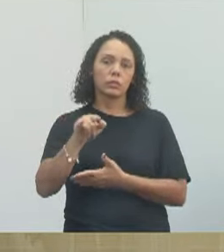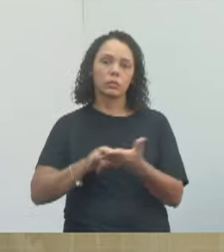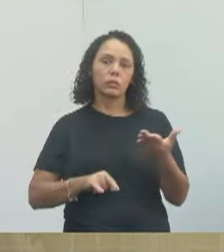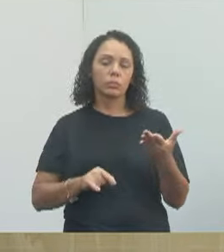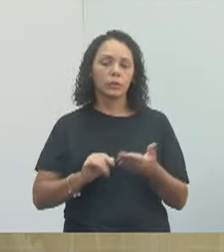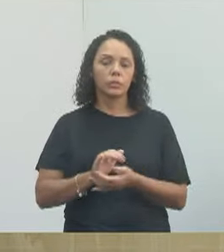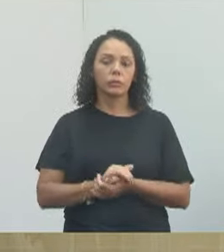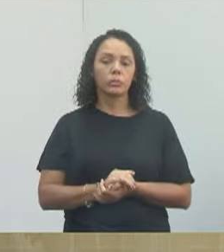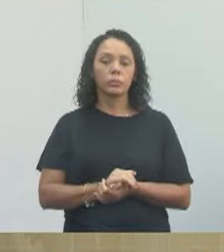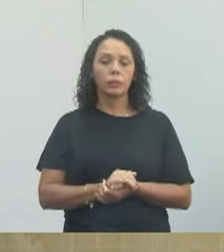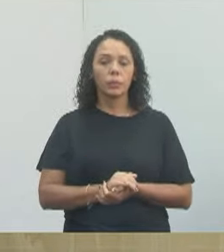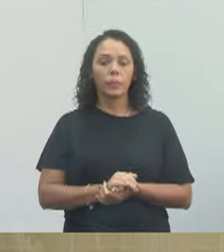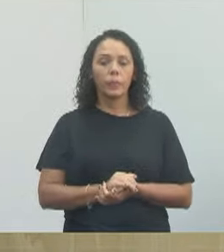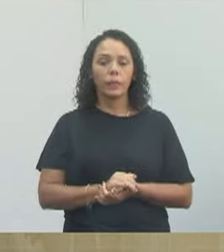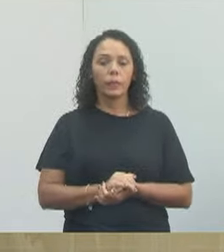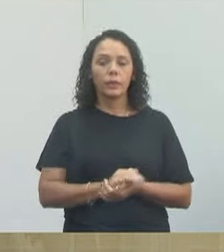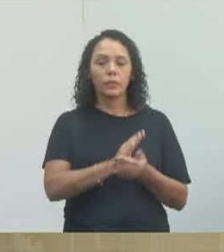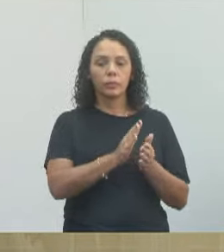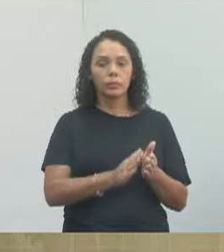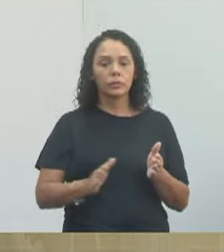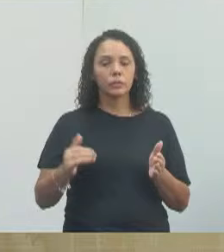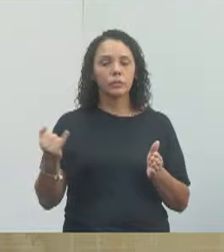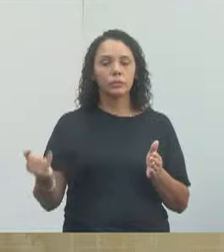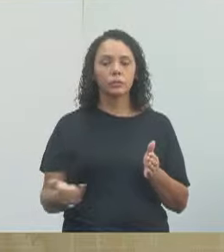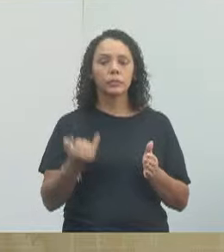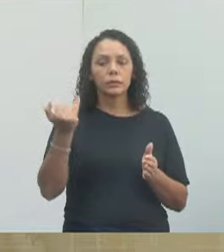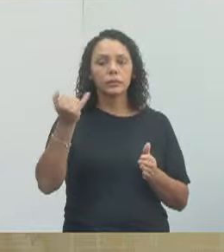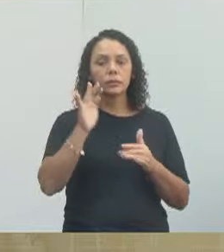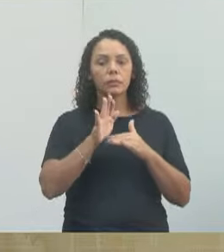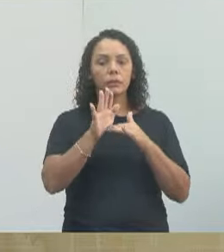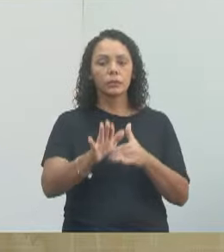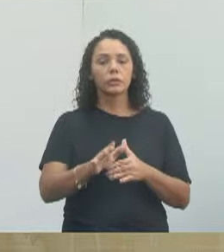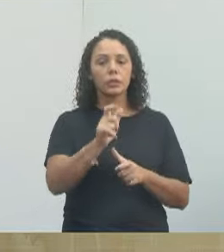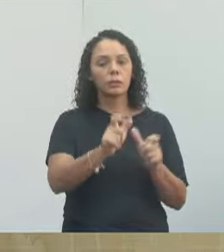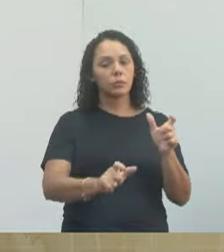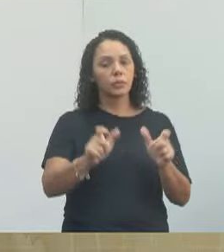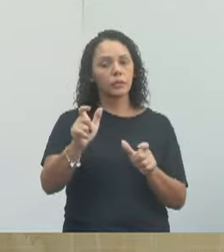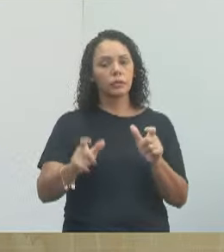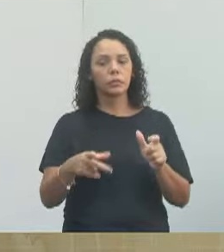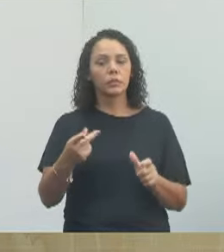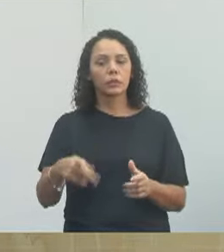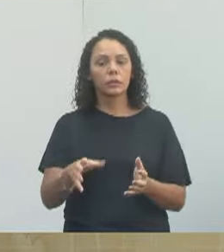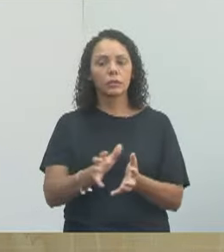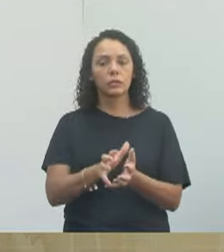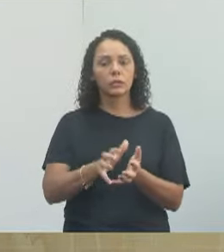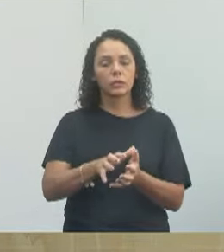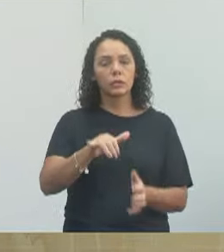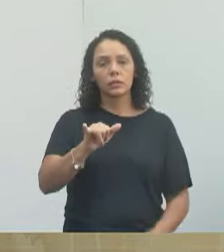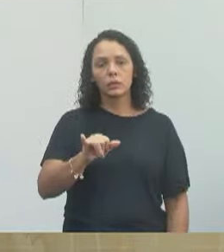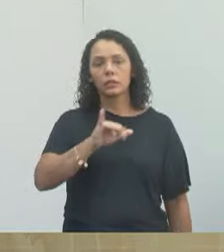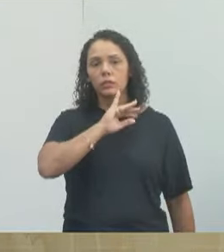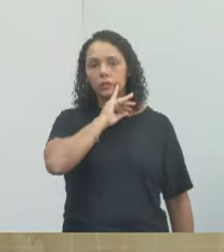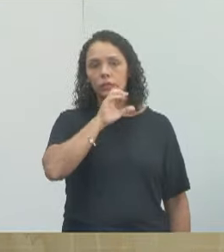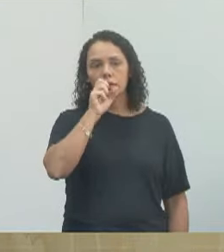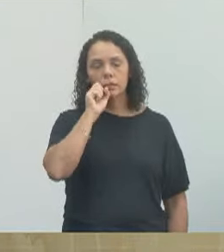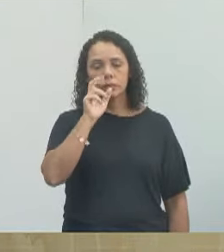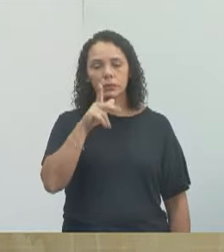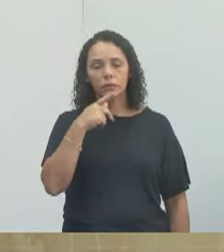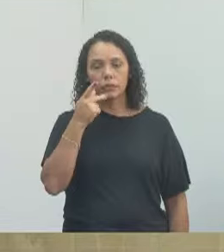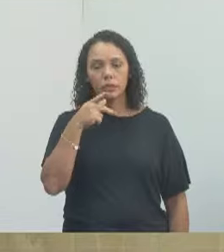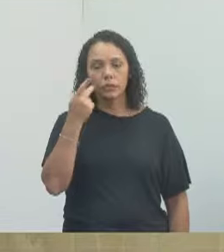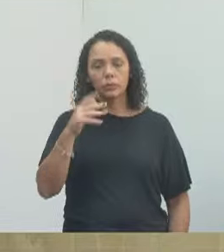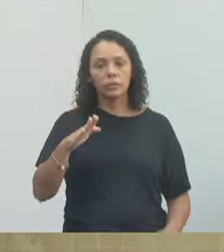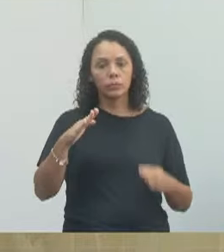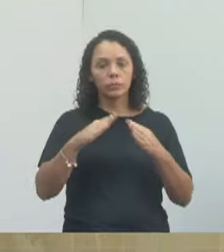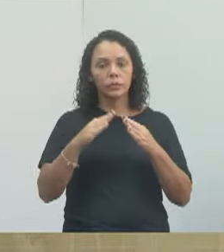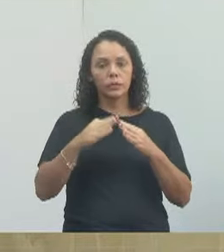processo muito importante e que irá ajudar várias pessoas em nossa cidade disse o Prefeito isaí José de Santana moradias